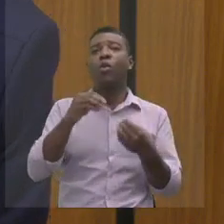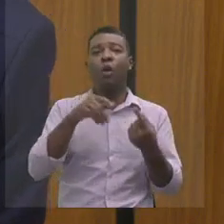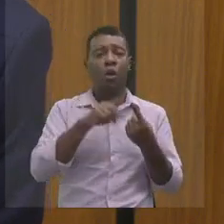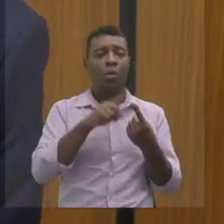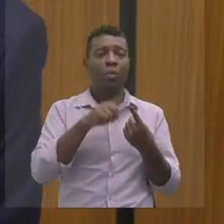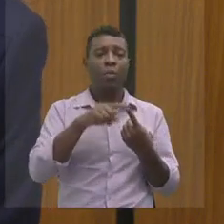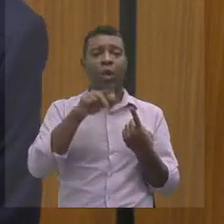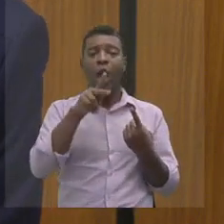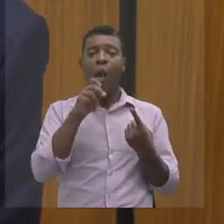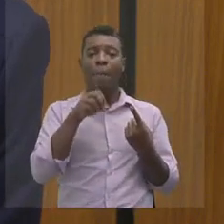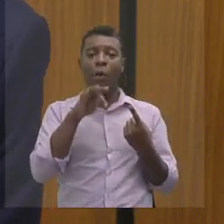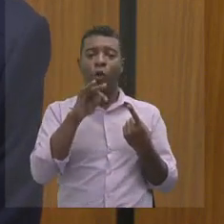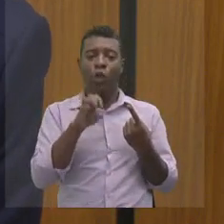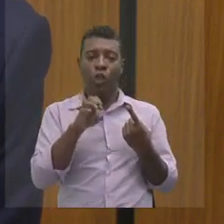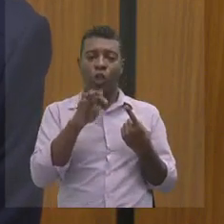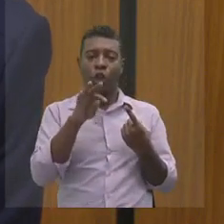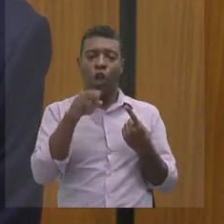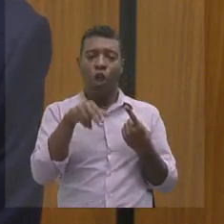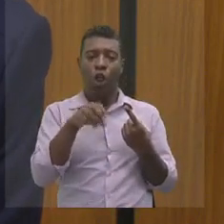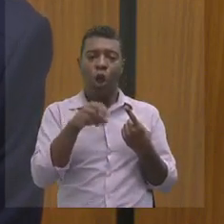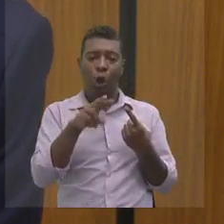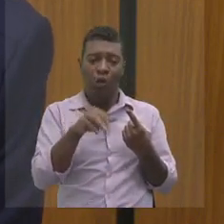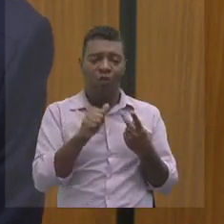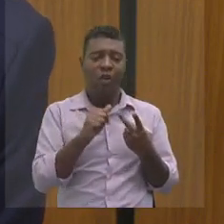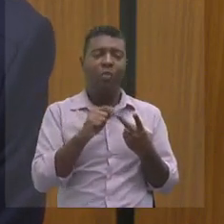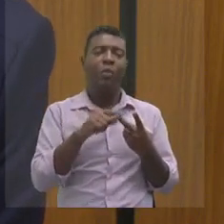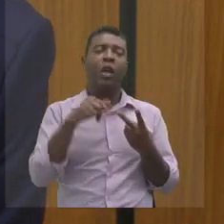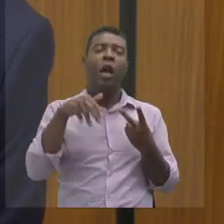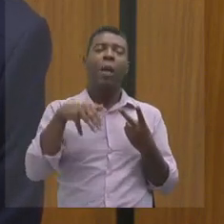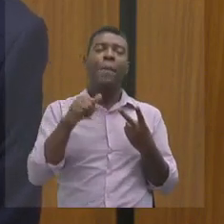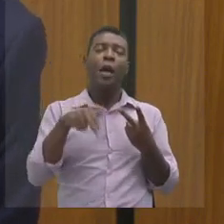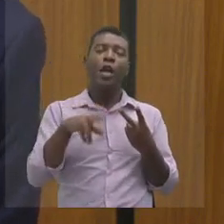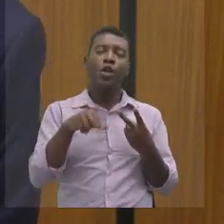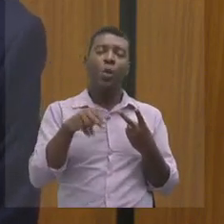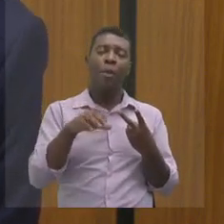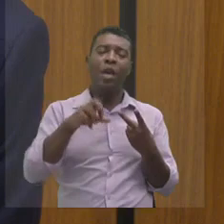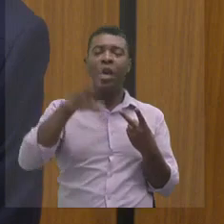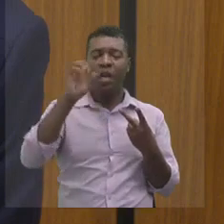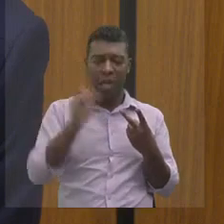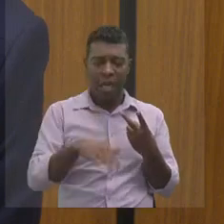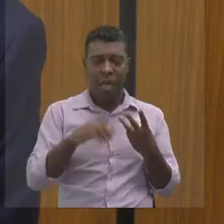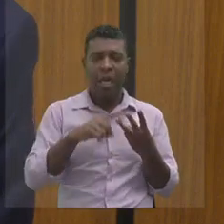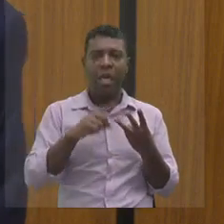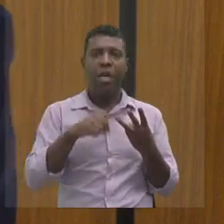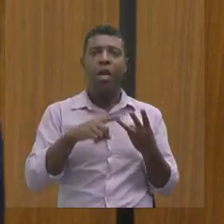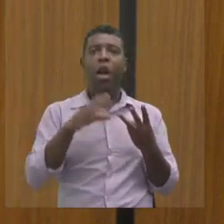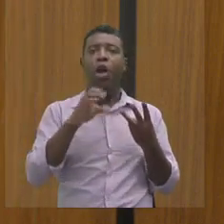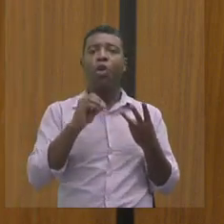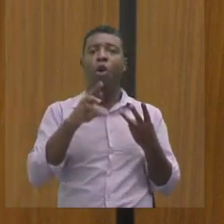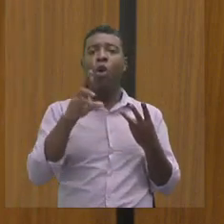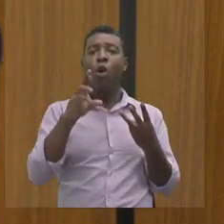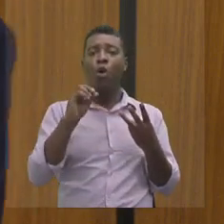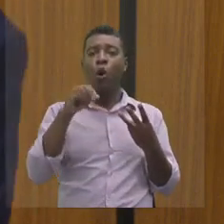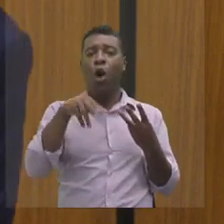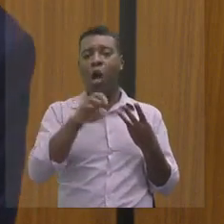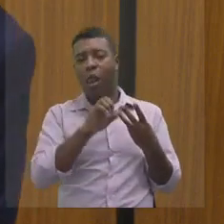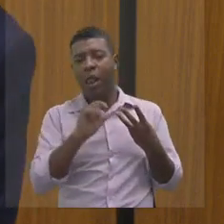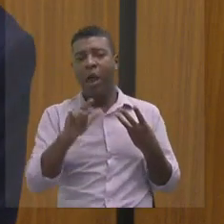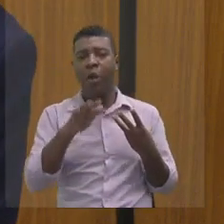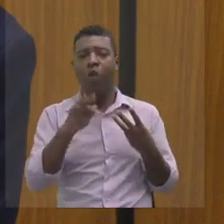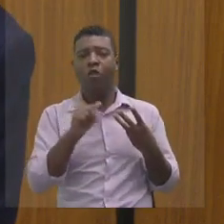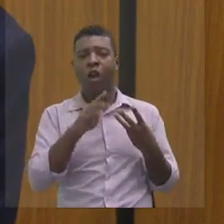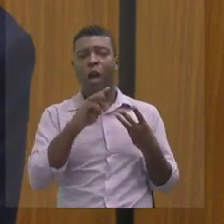Fabriciano que são né geologicamente aí as piores as que causam mais mais